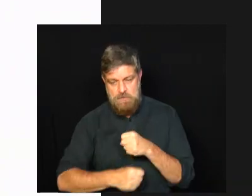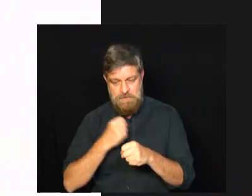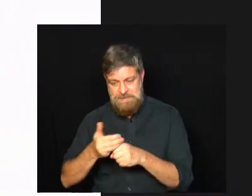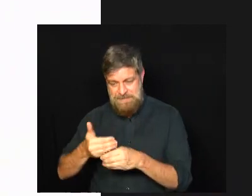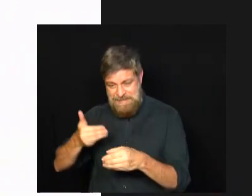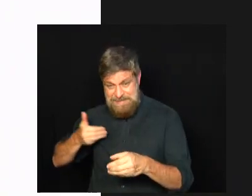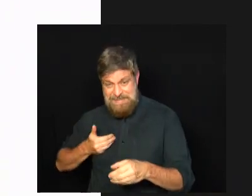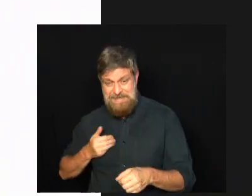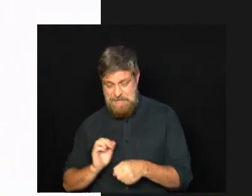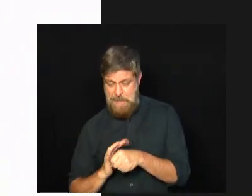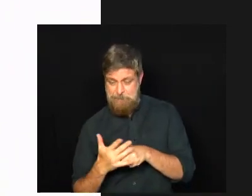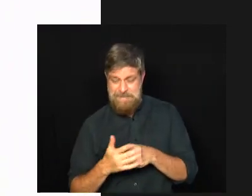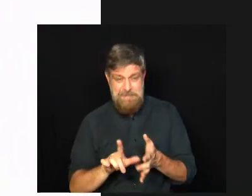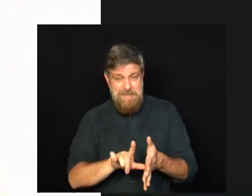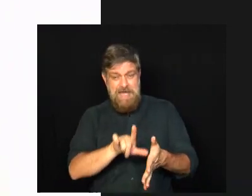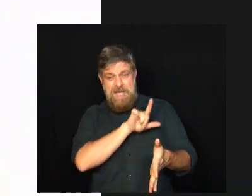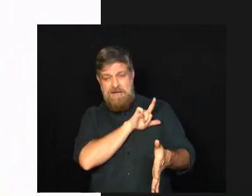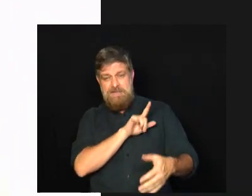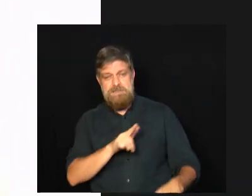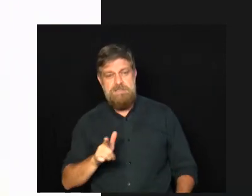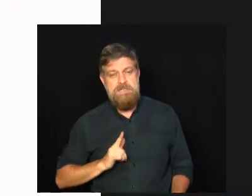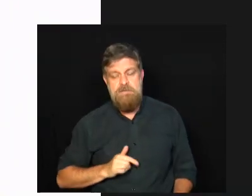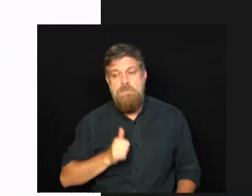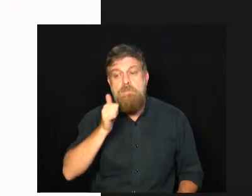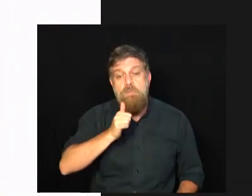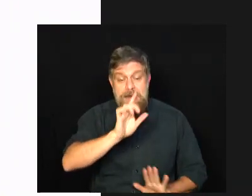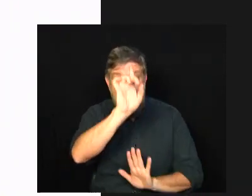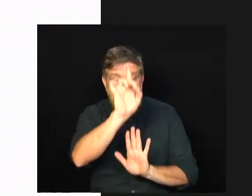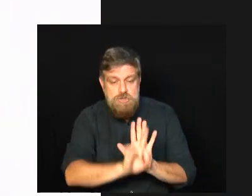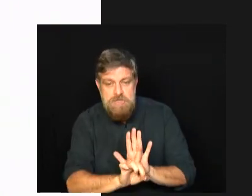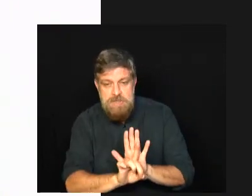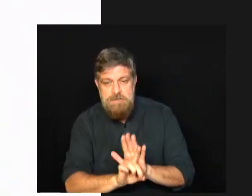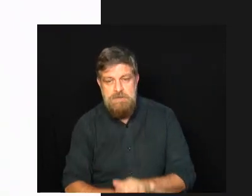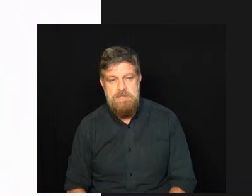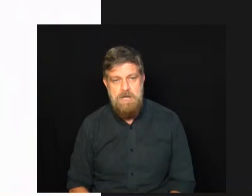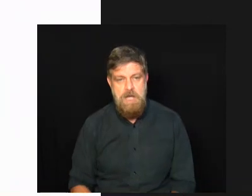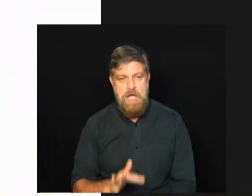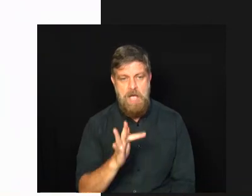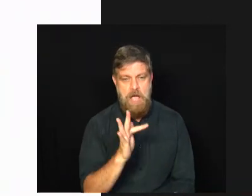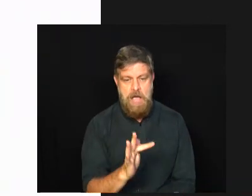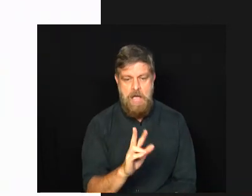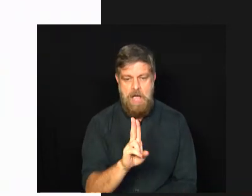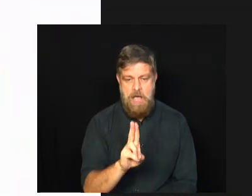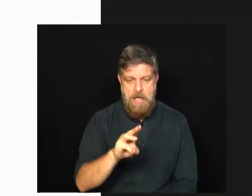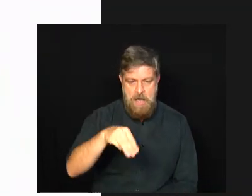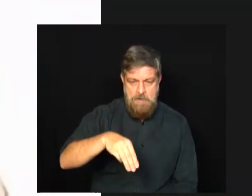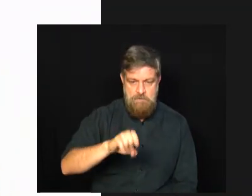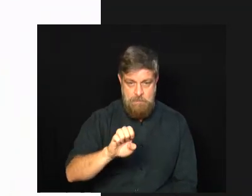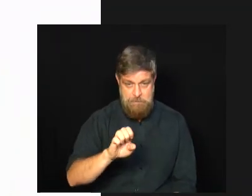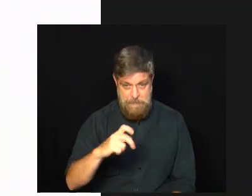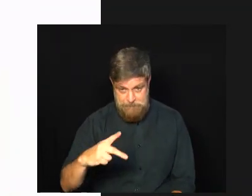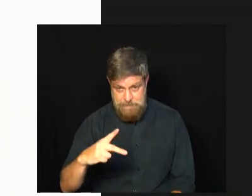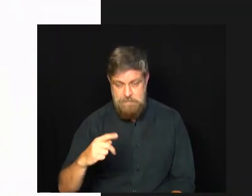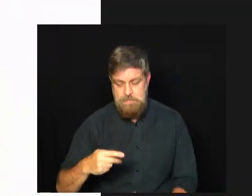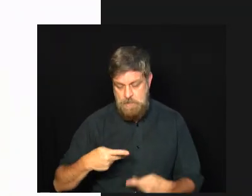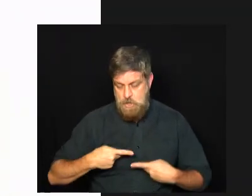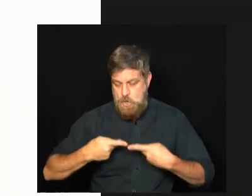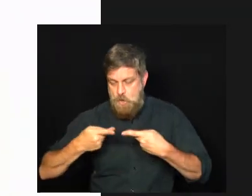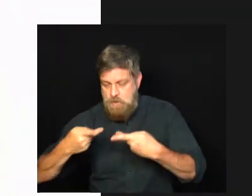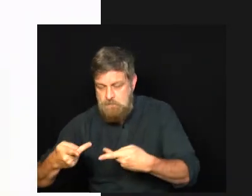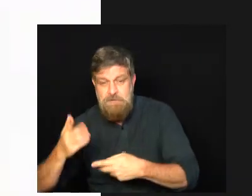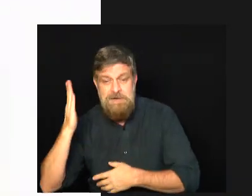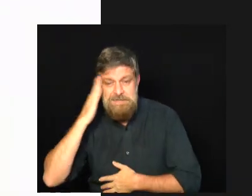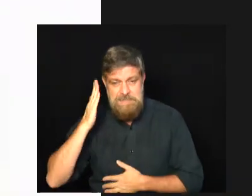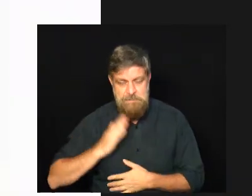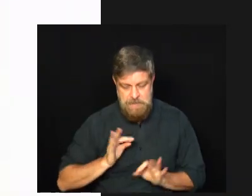pandemia, uma diretora da FUMEC, que trabalha na FUMEC, me convidou, sabendo do